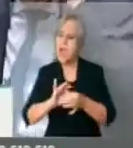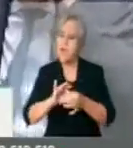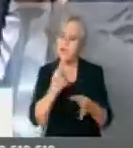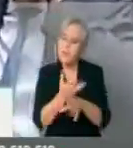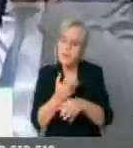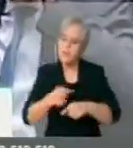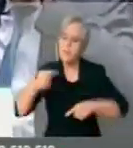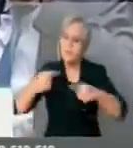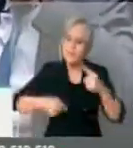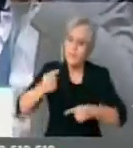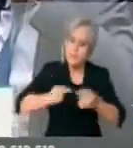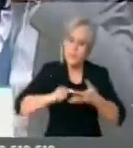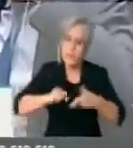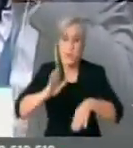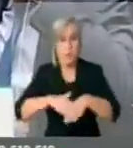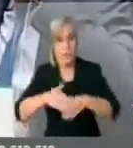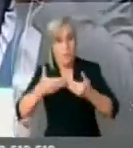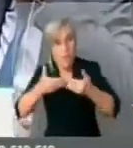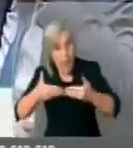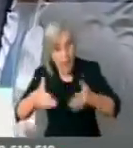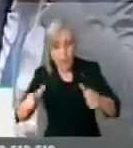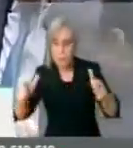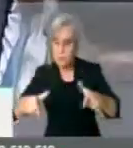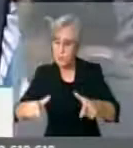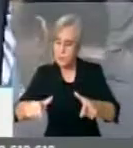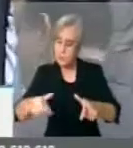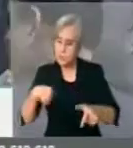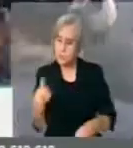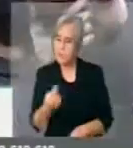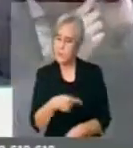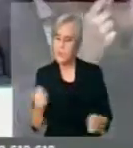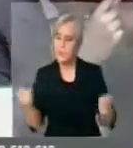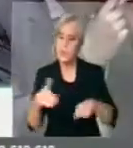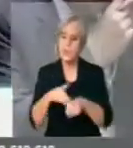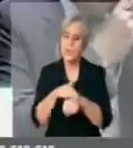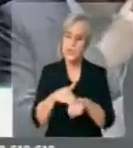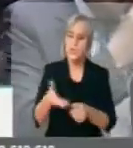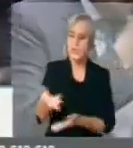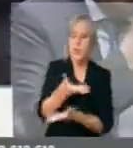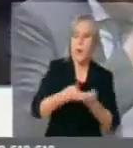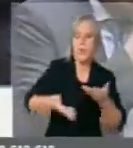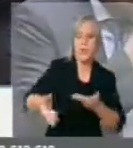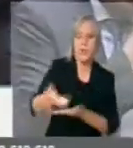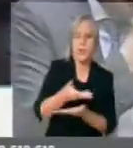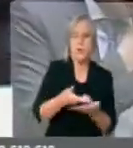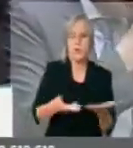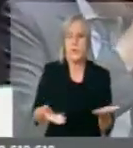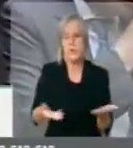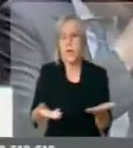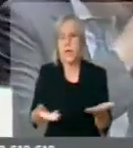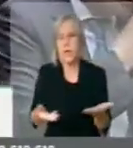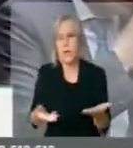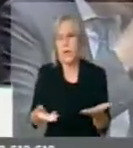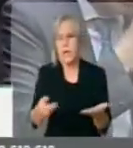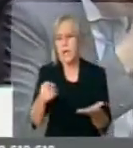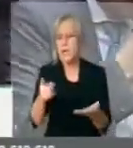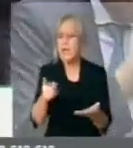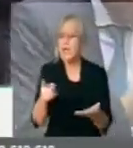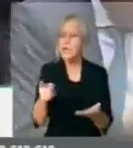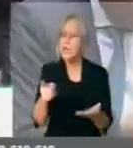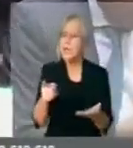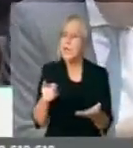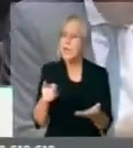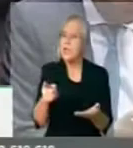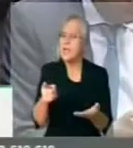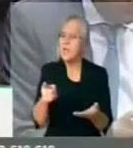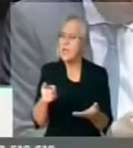que abra mais espaço para que a gente possa dialogar, que não vote as coisas